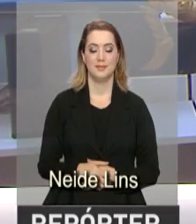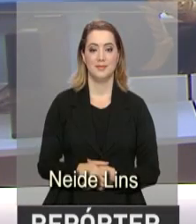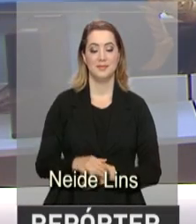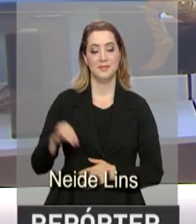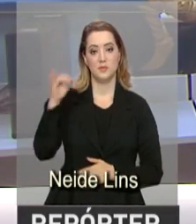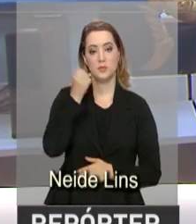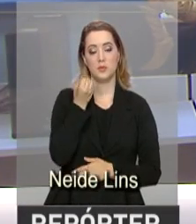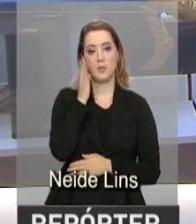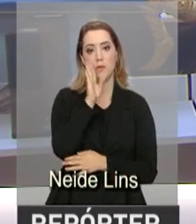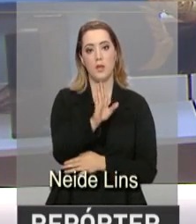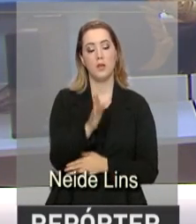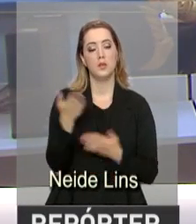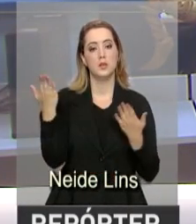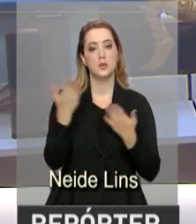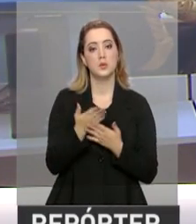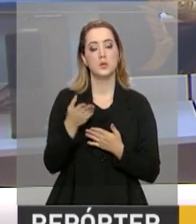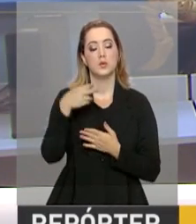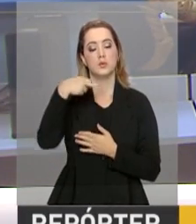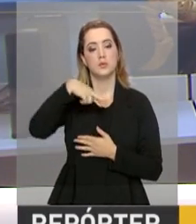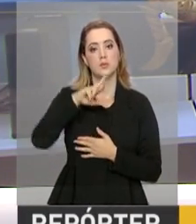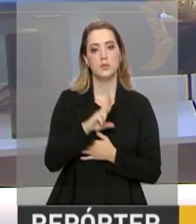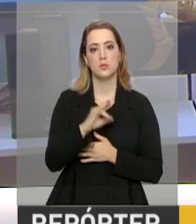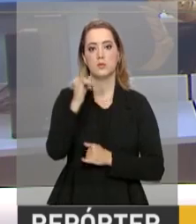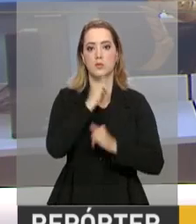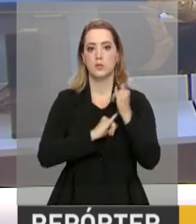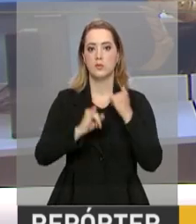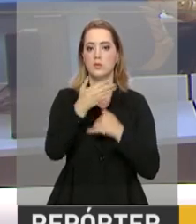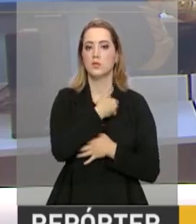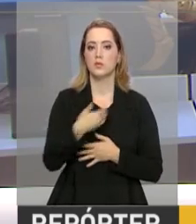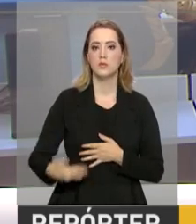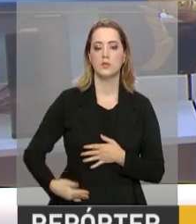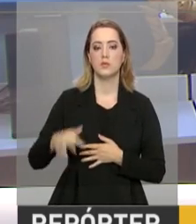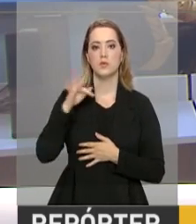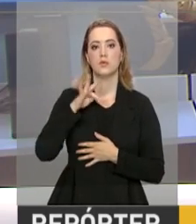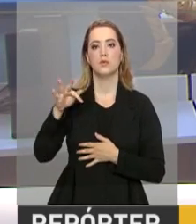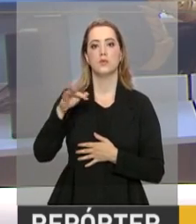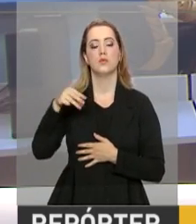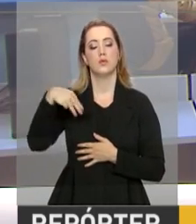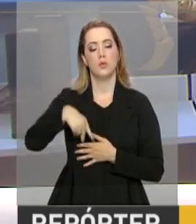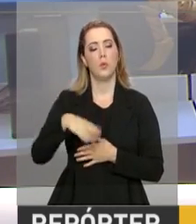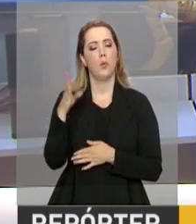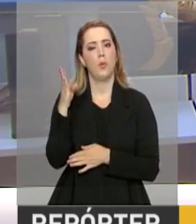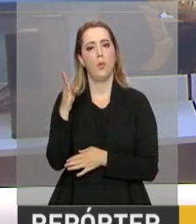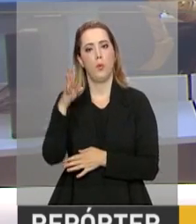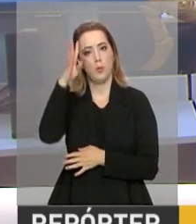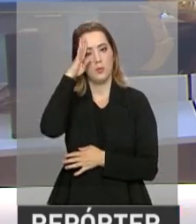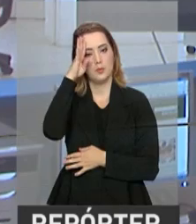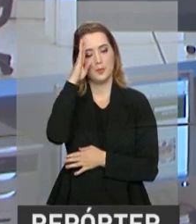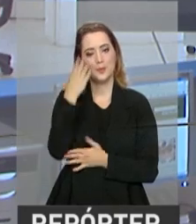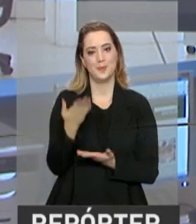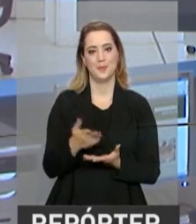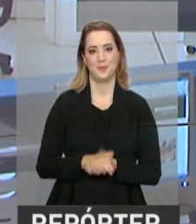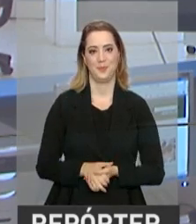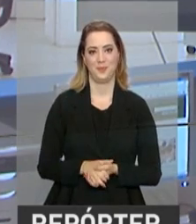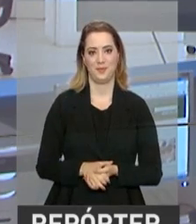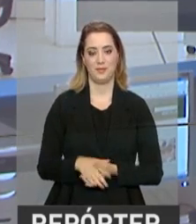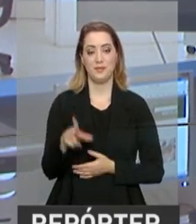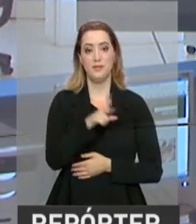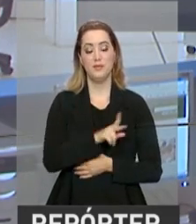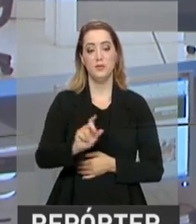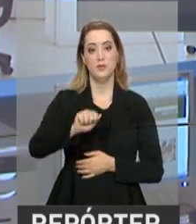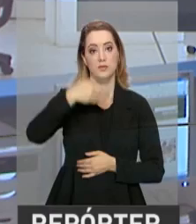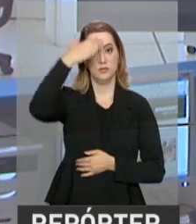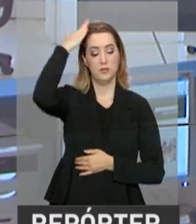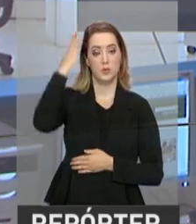Olá boa tarde estamos de volta com repórter NBR as notícias do Governo Federal na tarde desta quarta-feira o presidente Michel